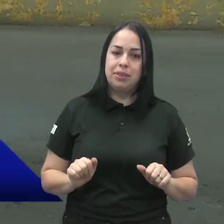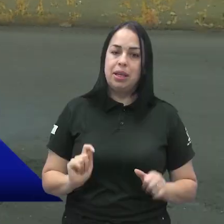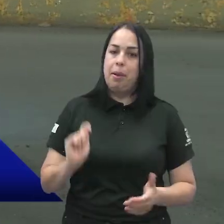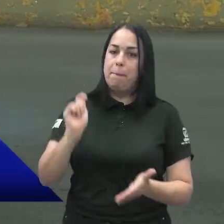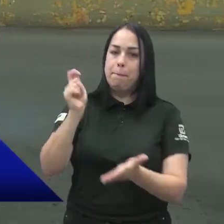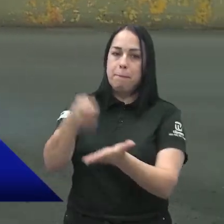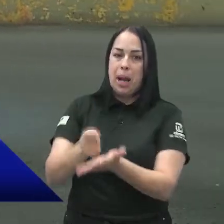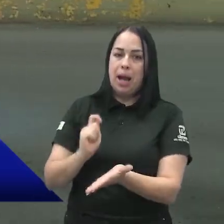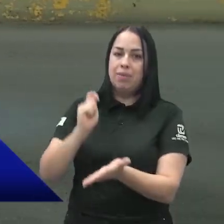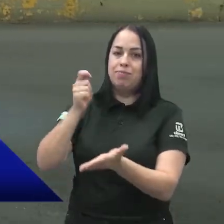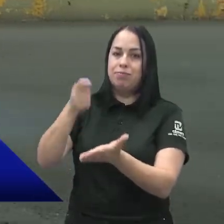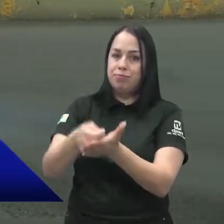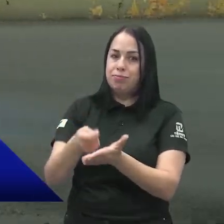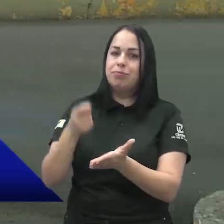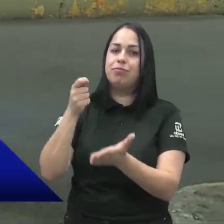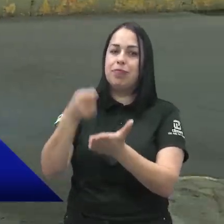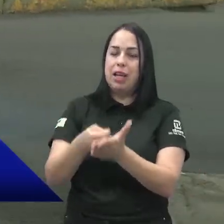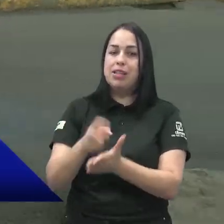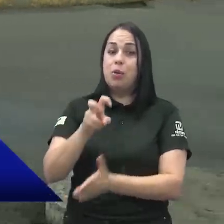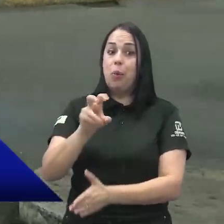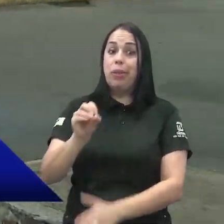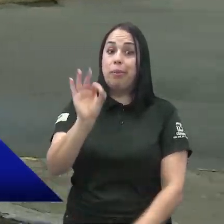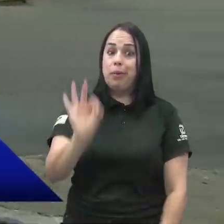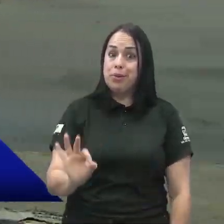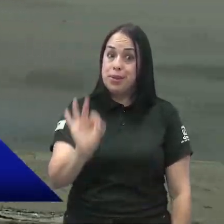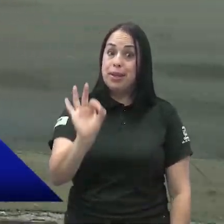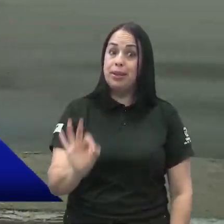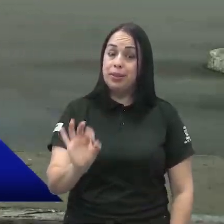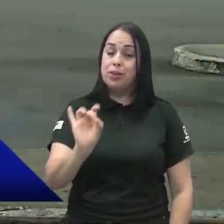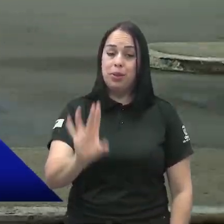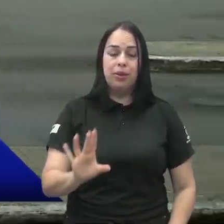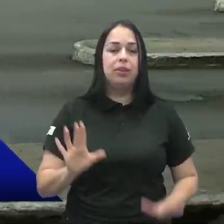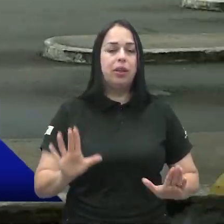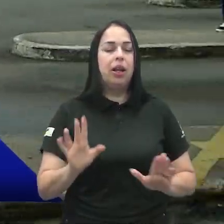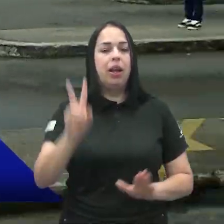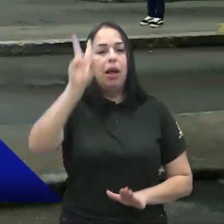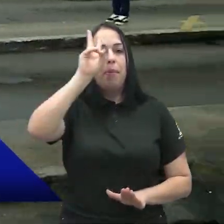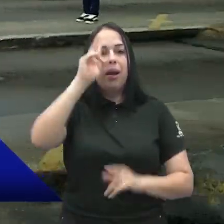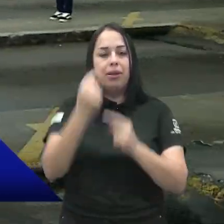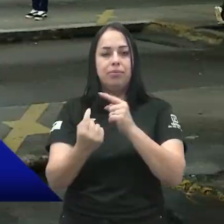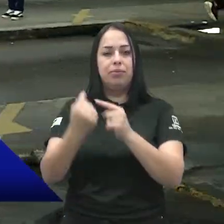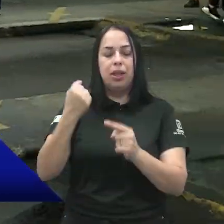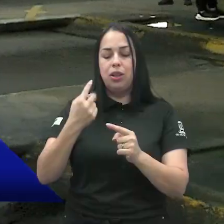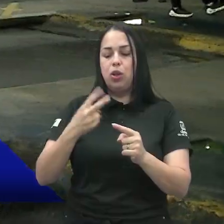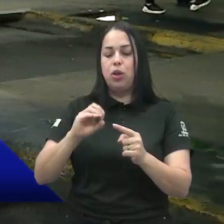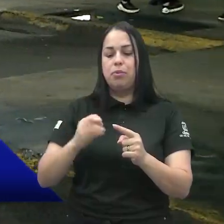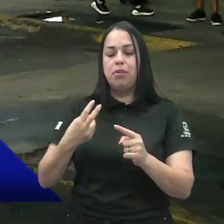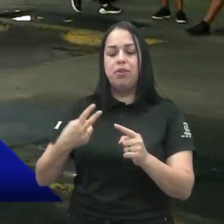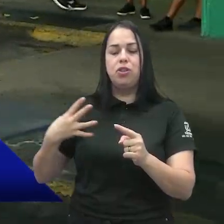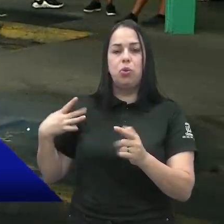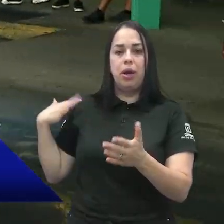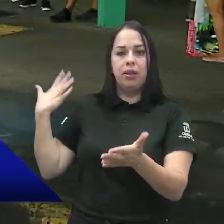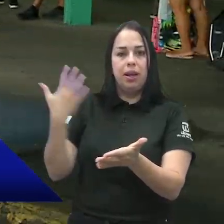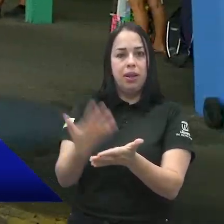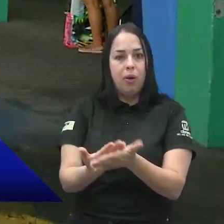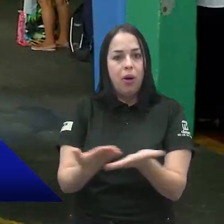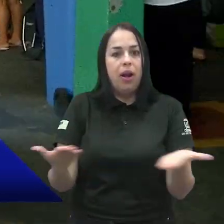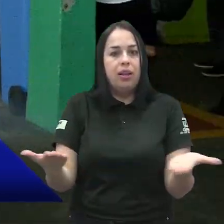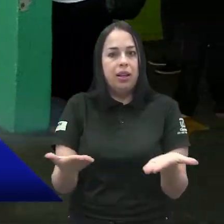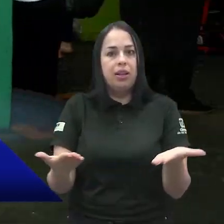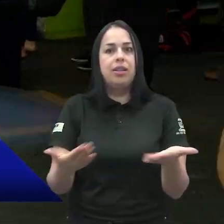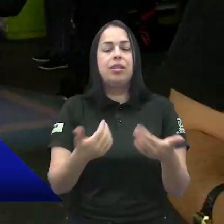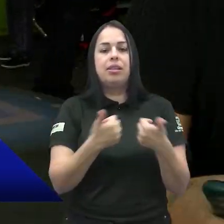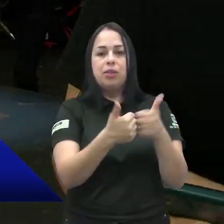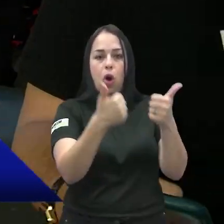a Prefeitura, paga pelo valor integral. E é bom lembrar também, pessoal, que desde 2024,